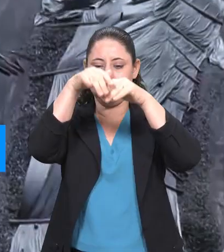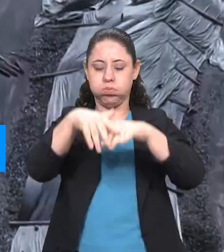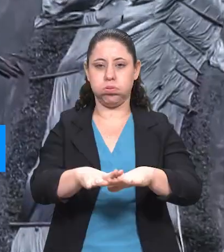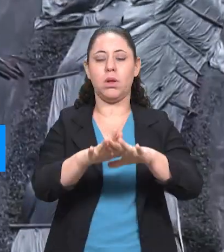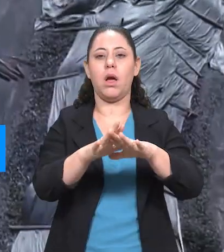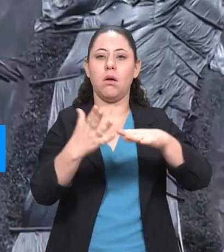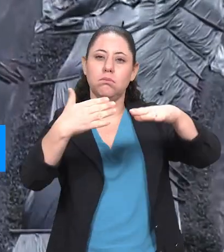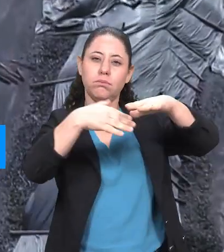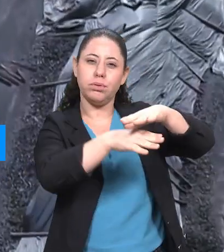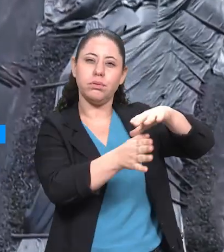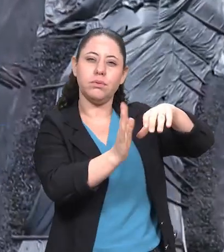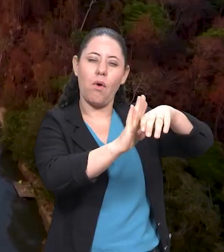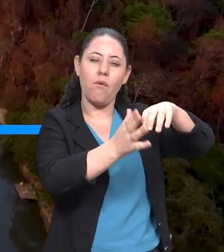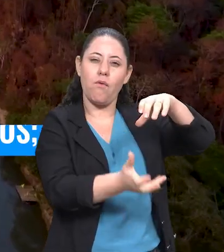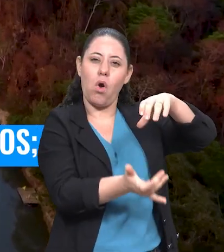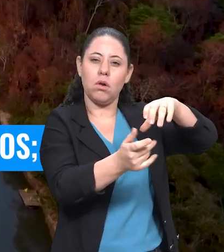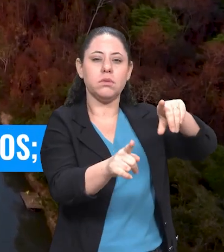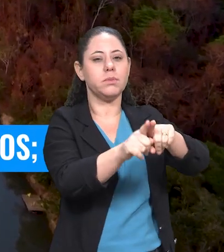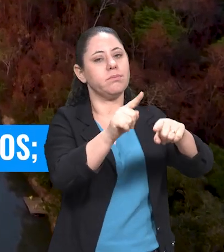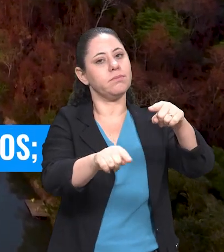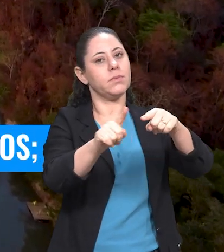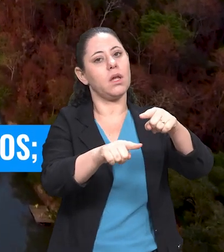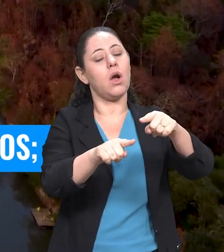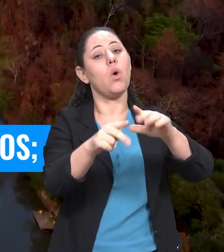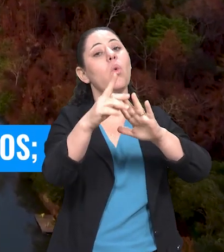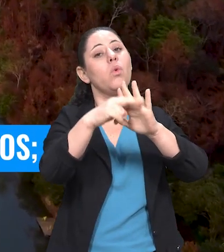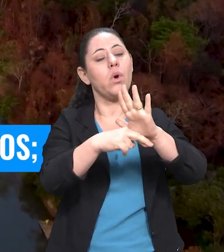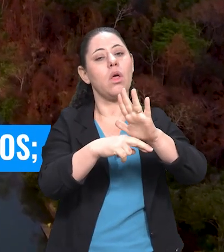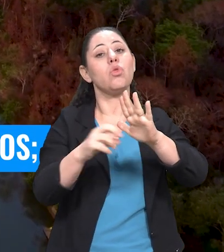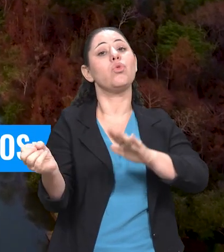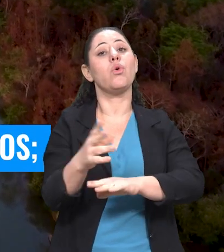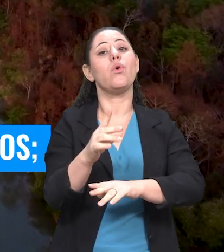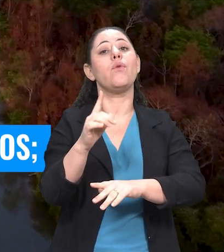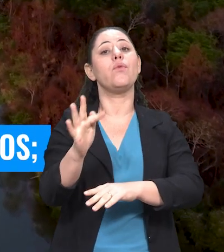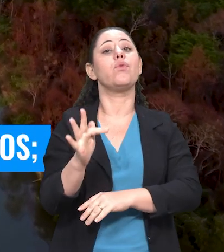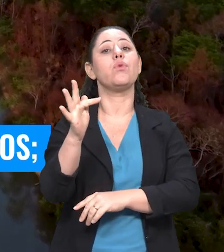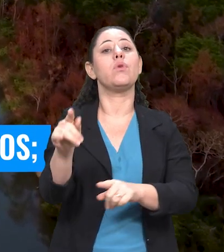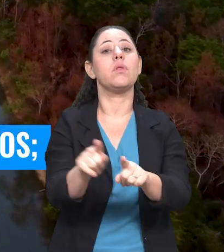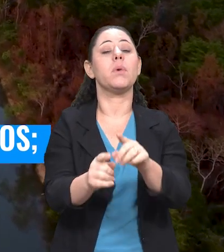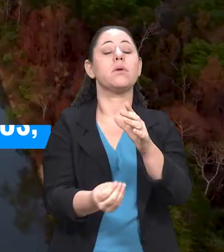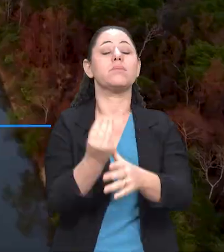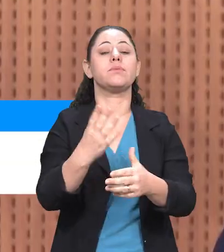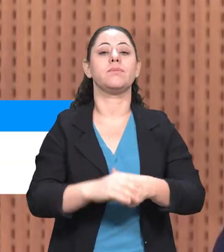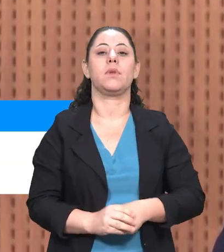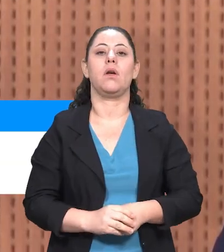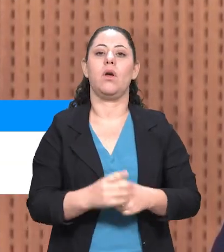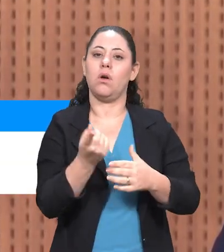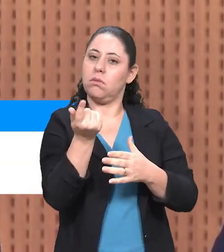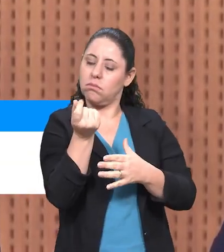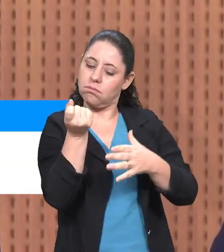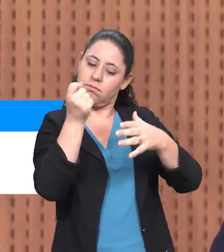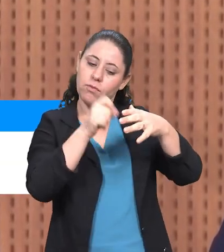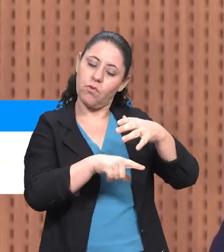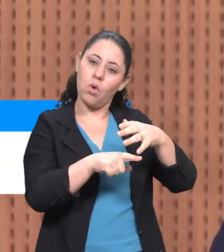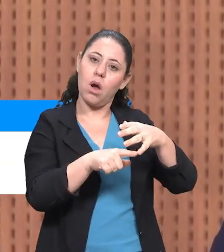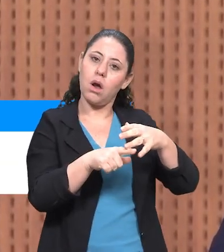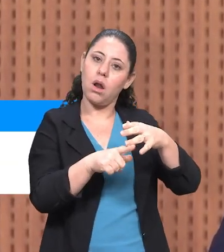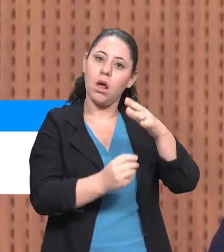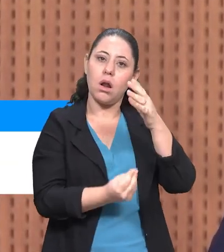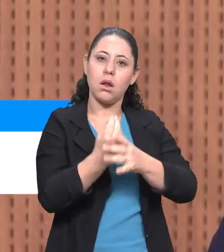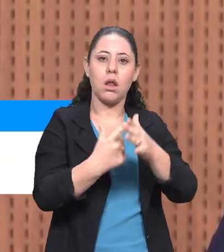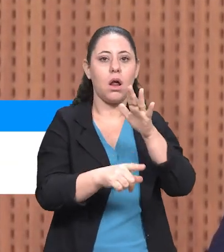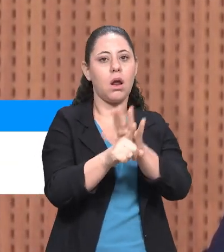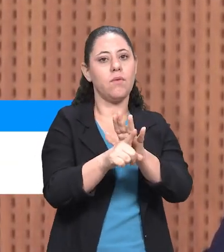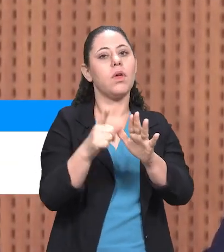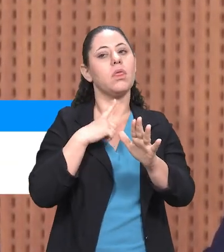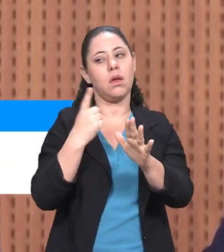carvoarias estão vedadas as restrições previstas Valerão para novos Empreendimentos estamos criando o fundo Pantanal na